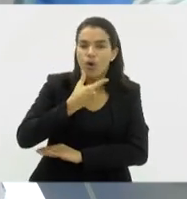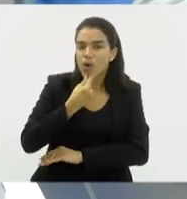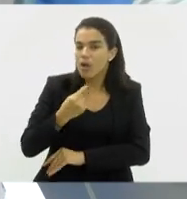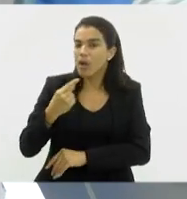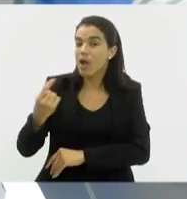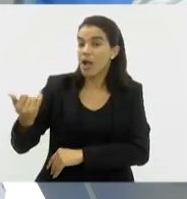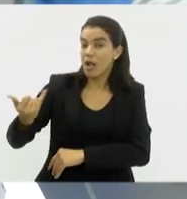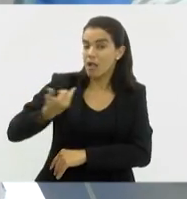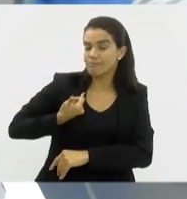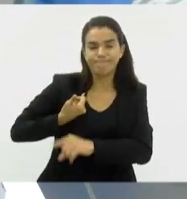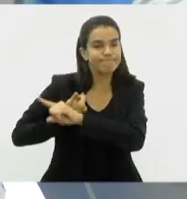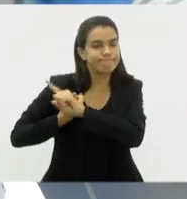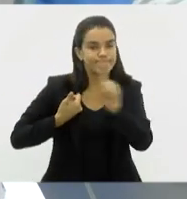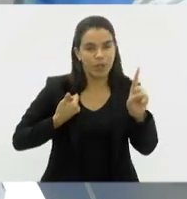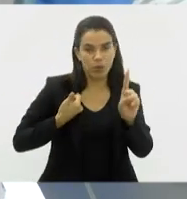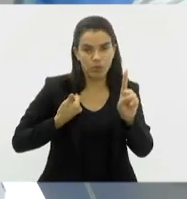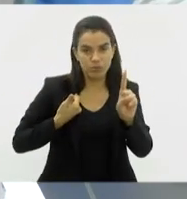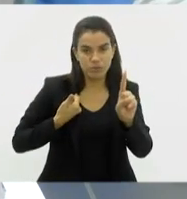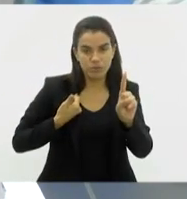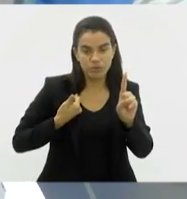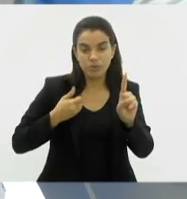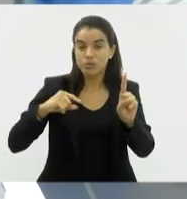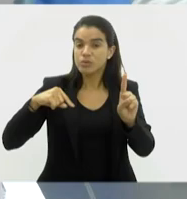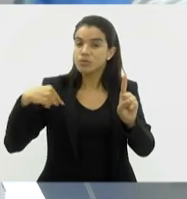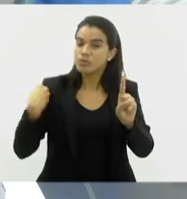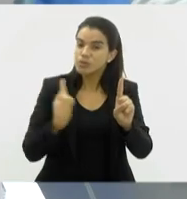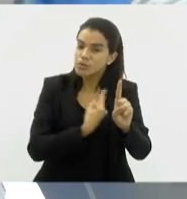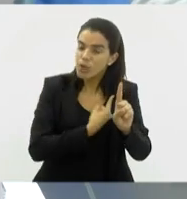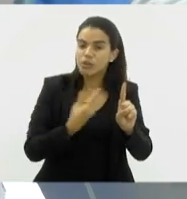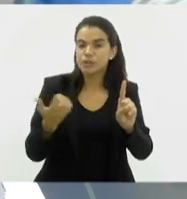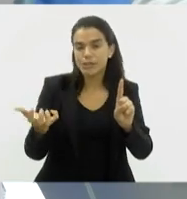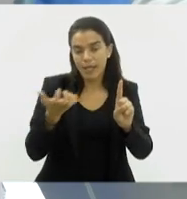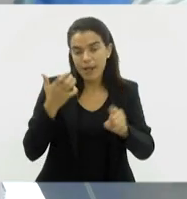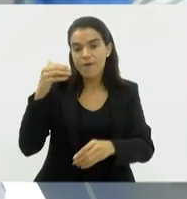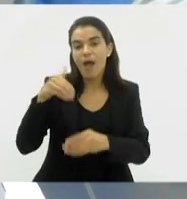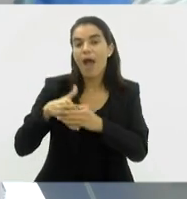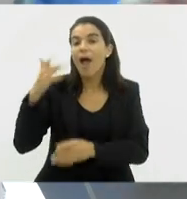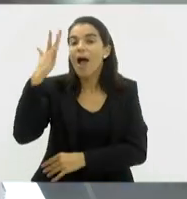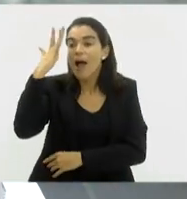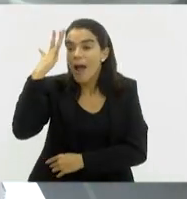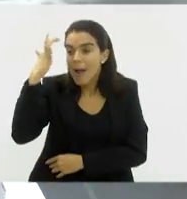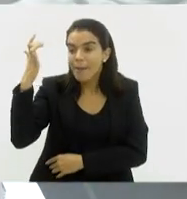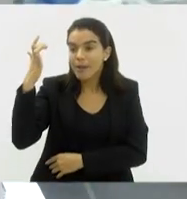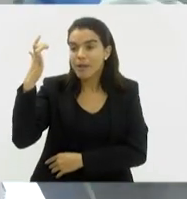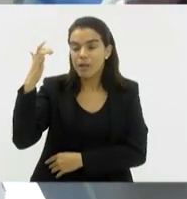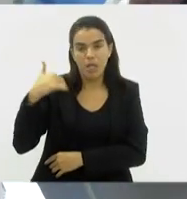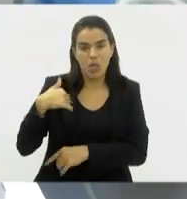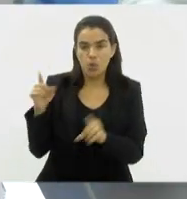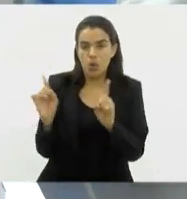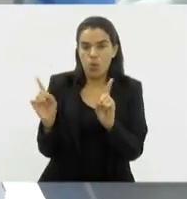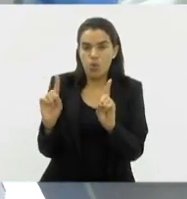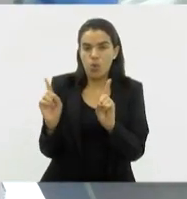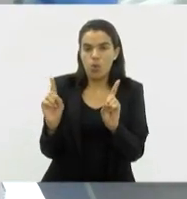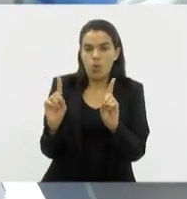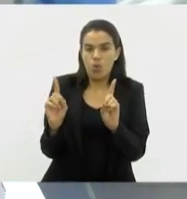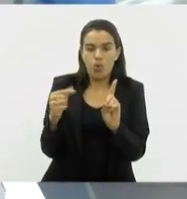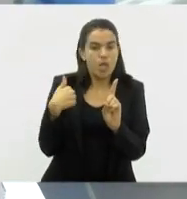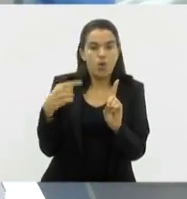disseram não nós queremos votar amanhã não eu não e assim